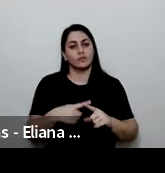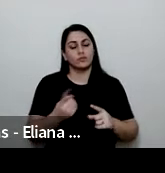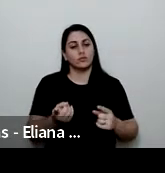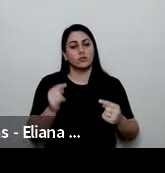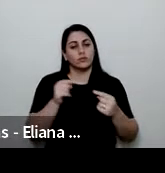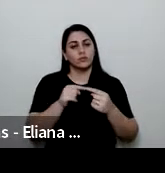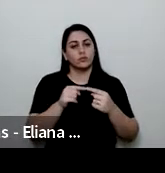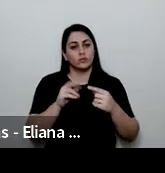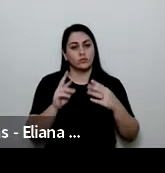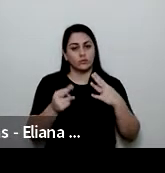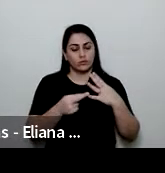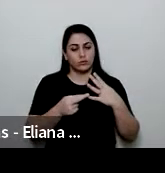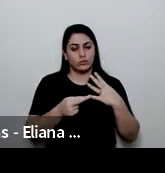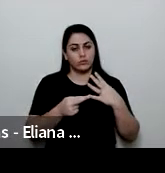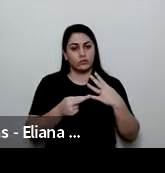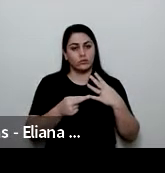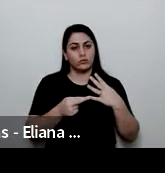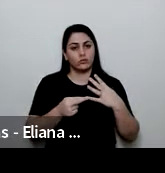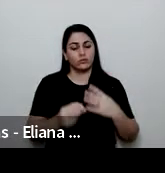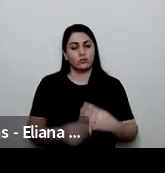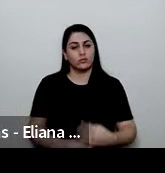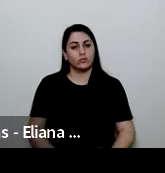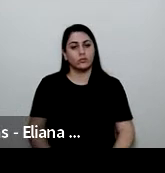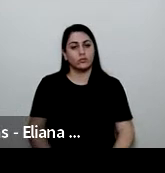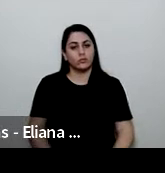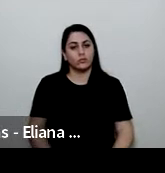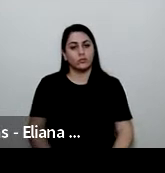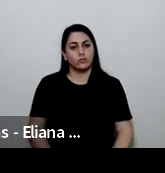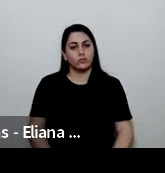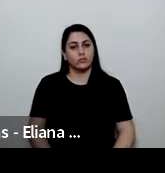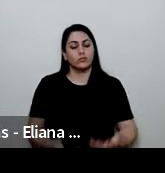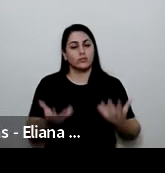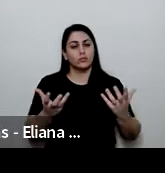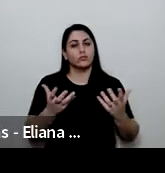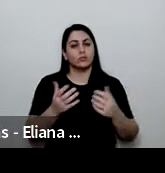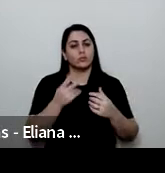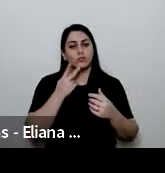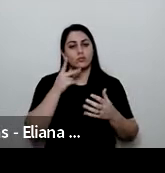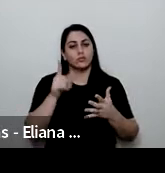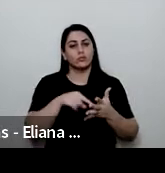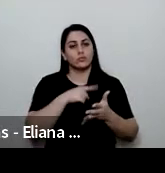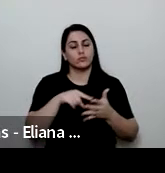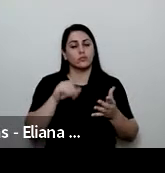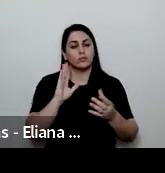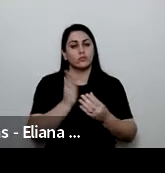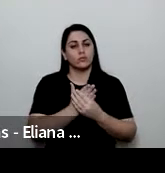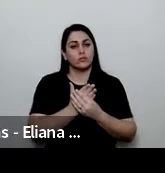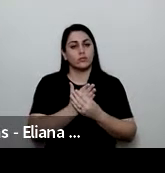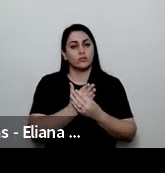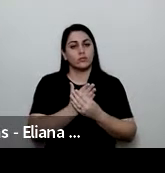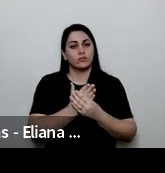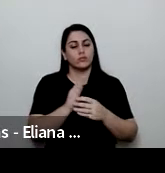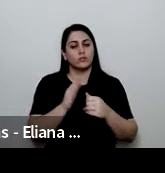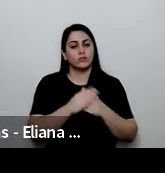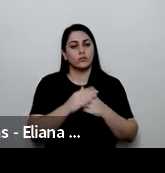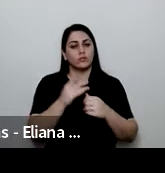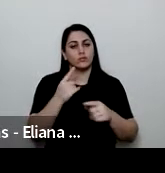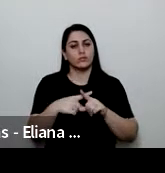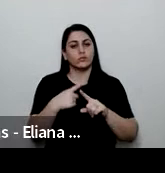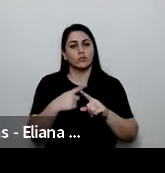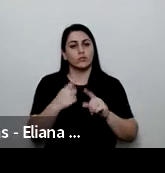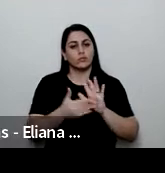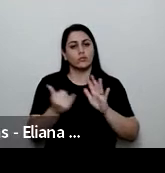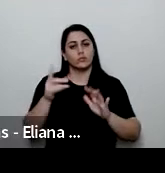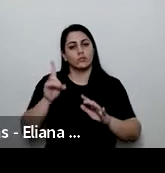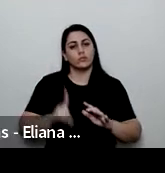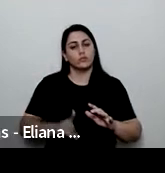Mira é para que seja reconhecida a nulidade processual que possa se o cerceamento de defesa que não